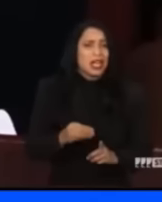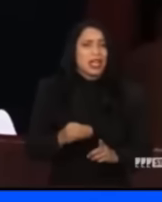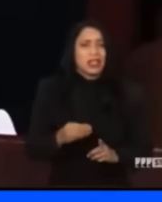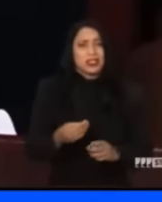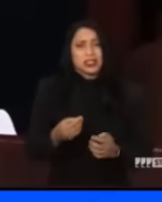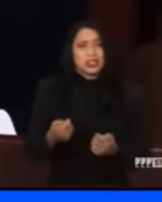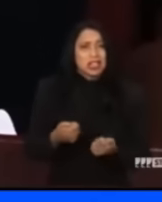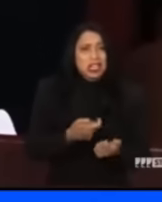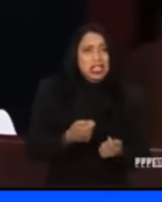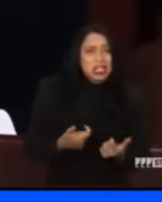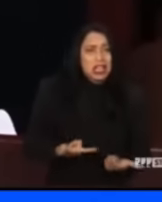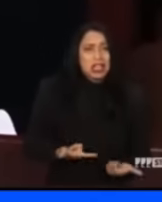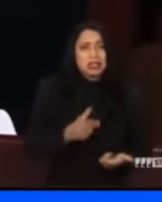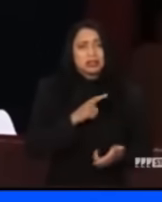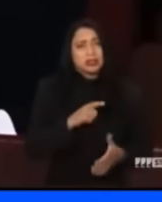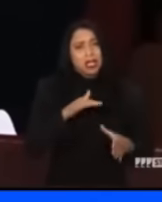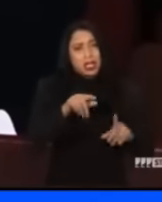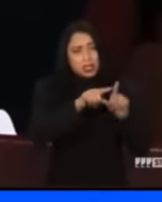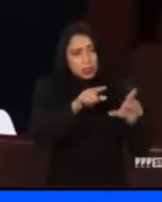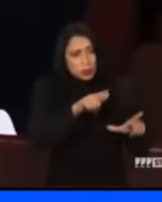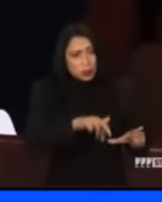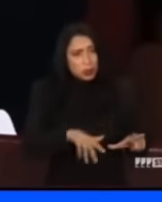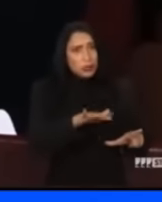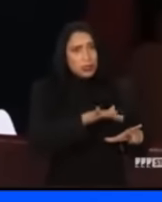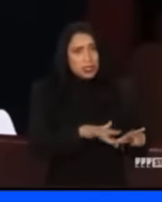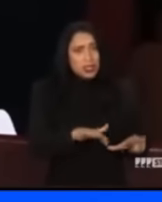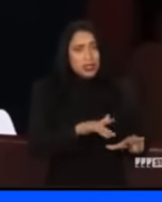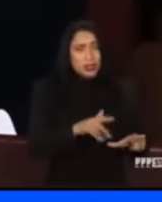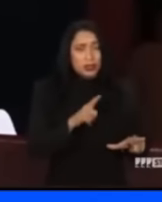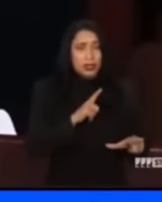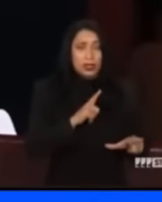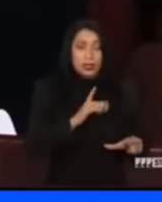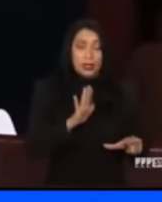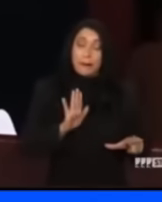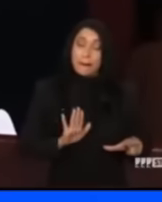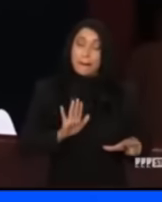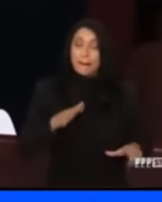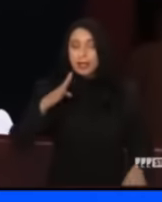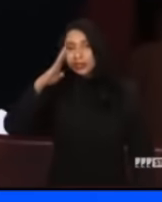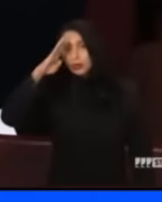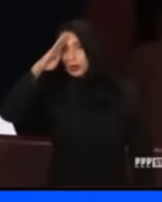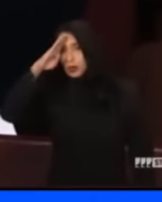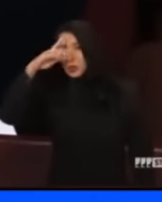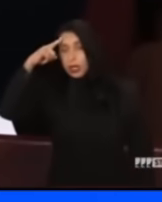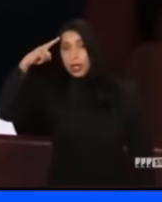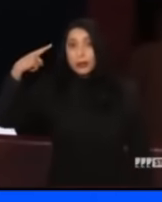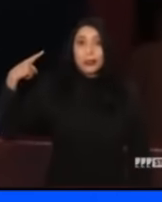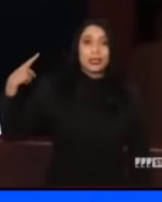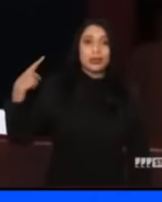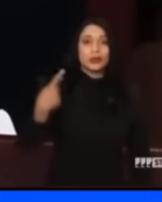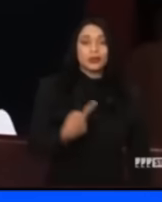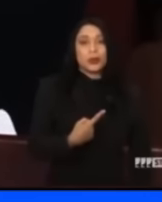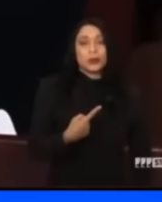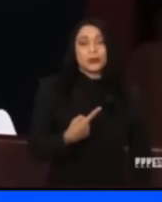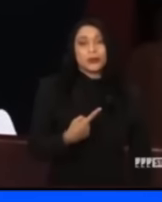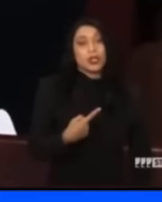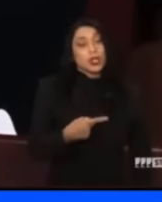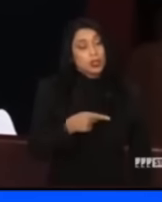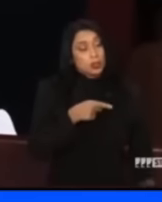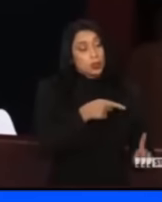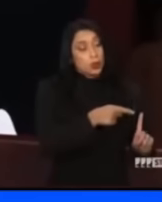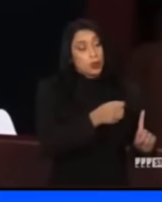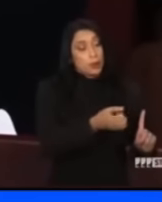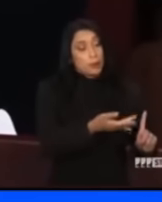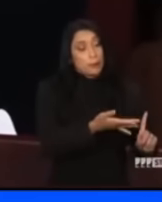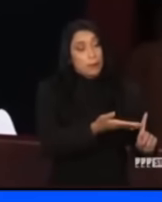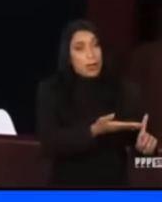eletrônicas, por determinação de Jair Messias Bolsonaro, o réu Paulo Sérgio